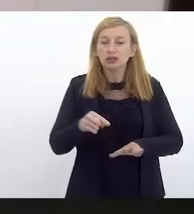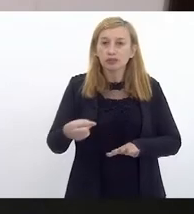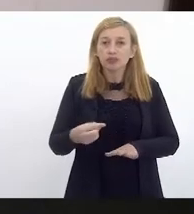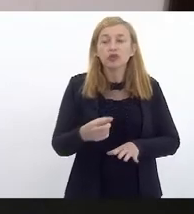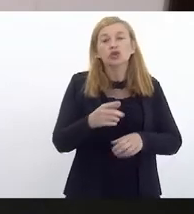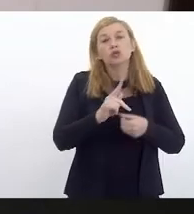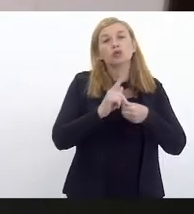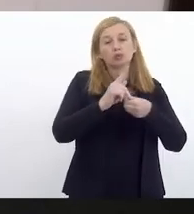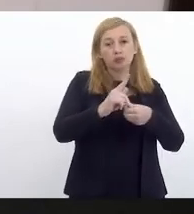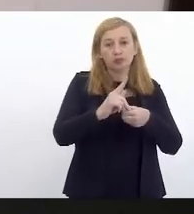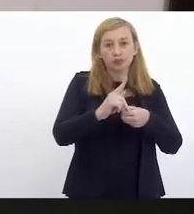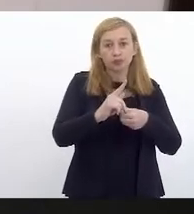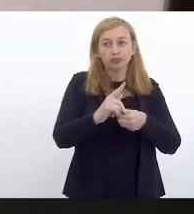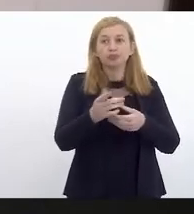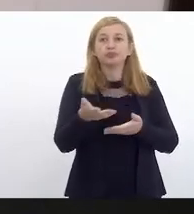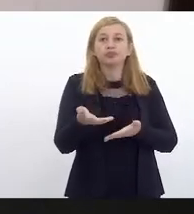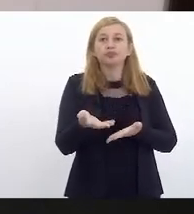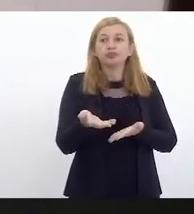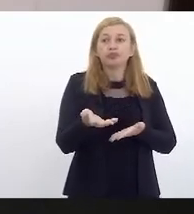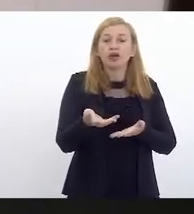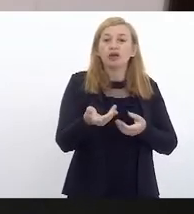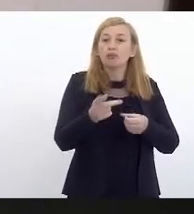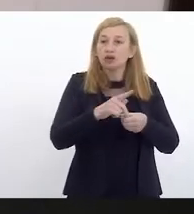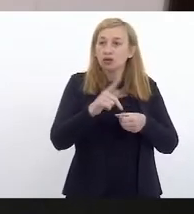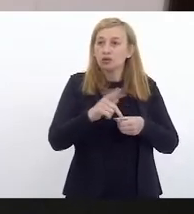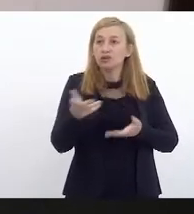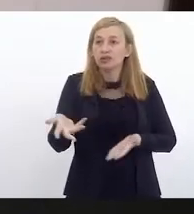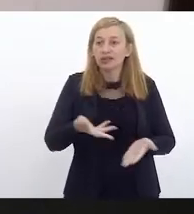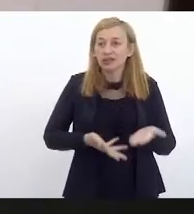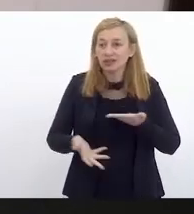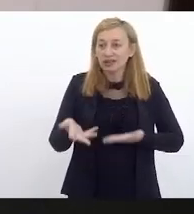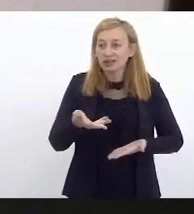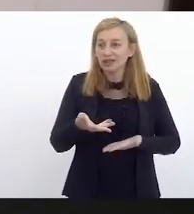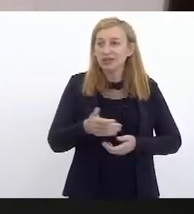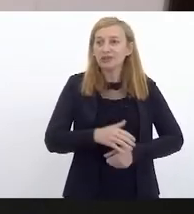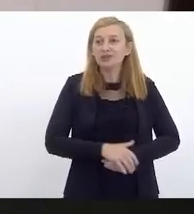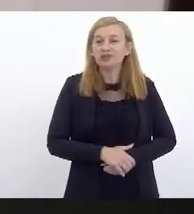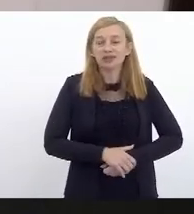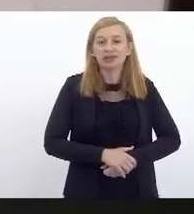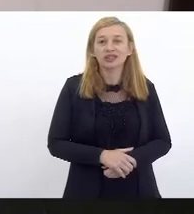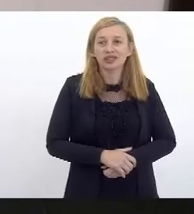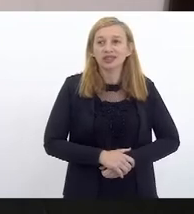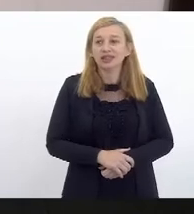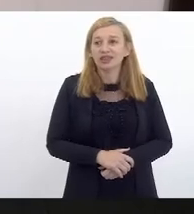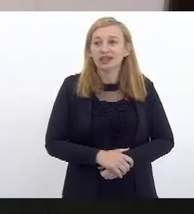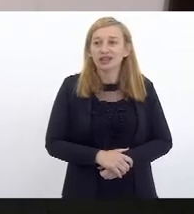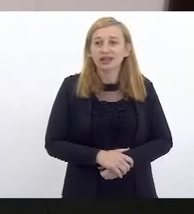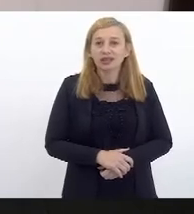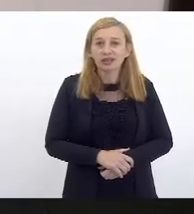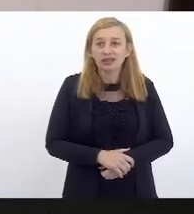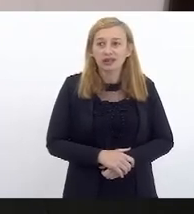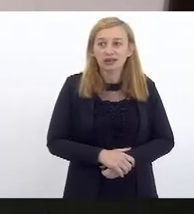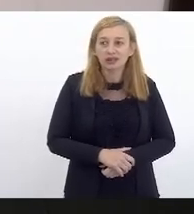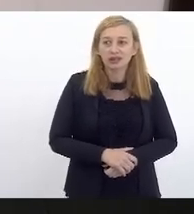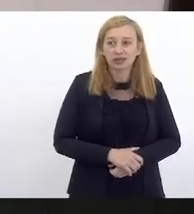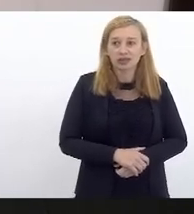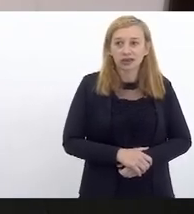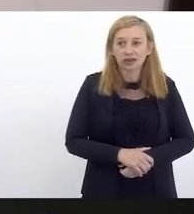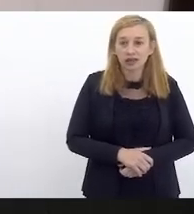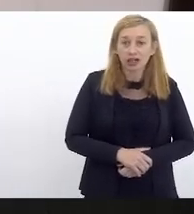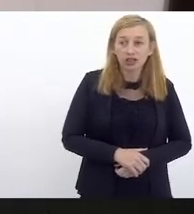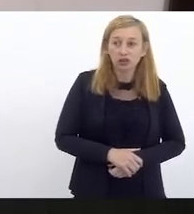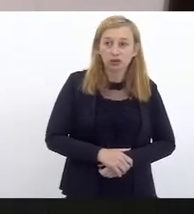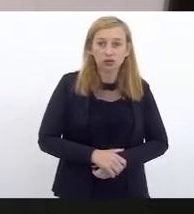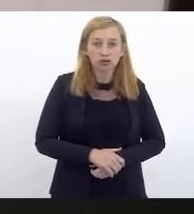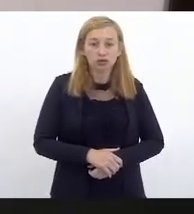ROET participação especial, né, com a ADI que está lá no Supremo, ou mesmo